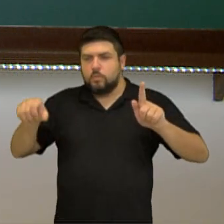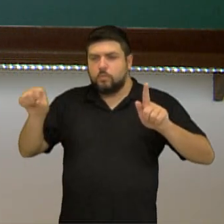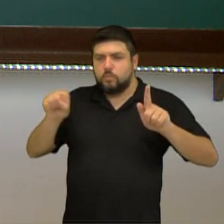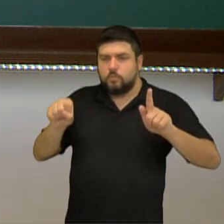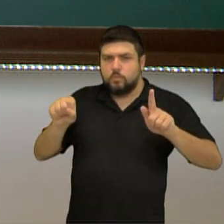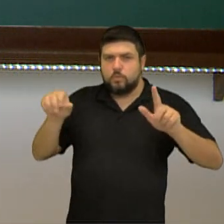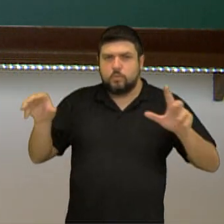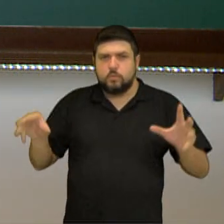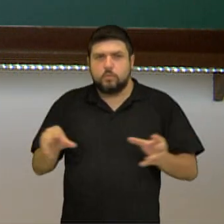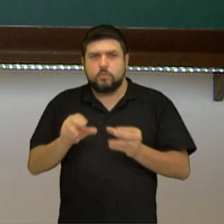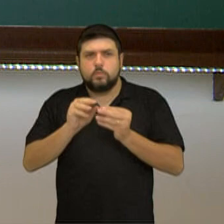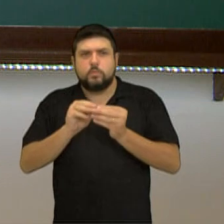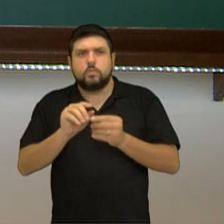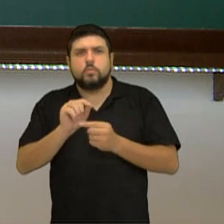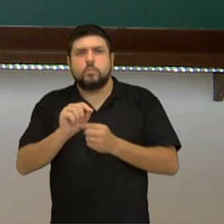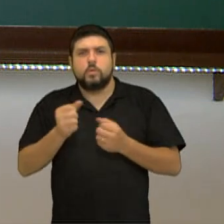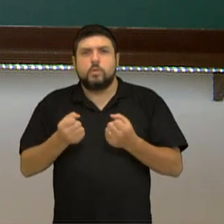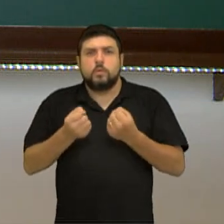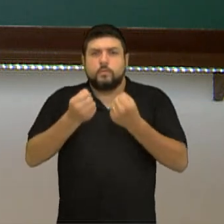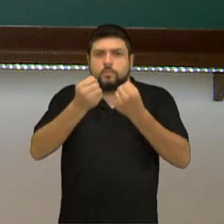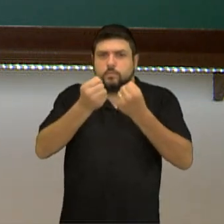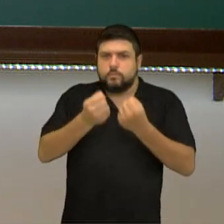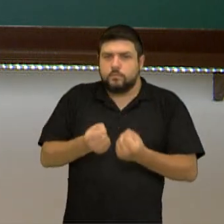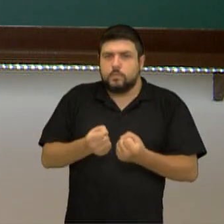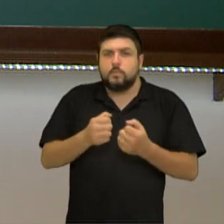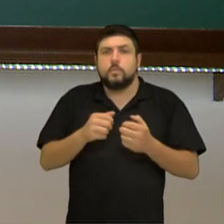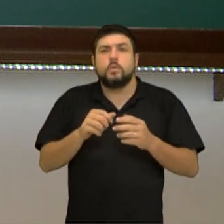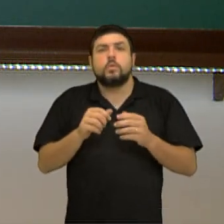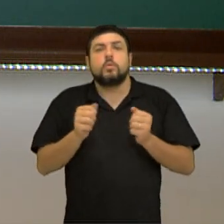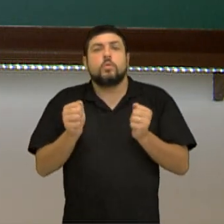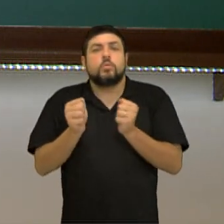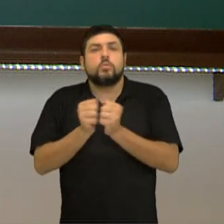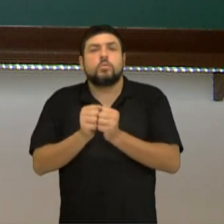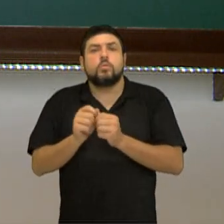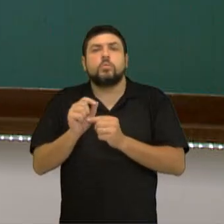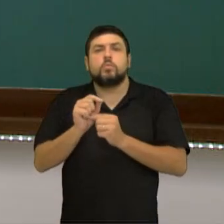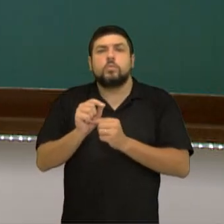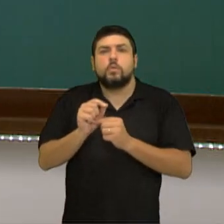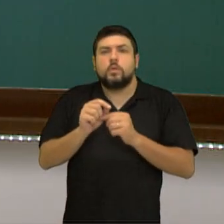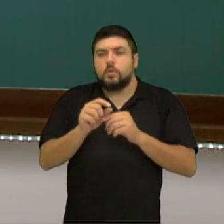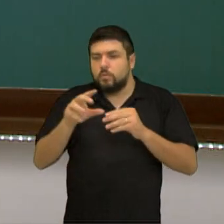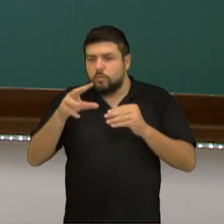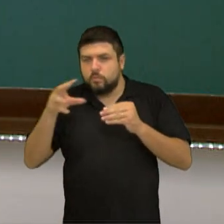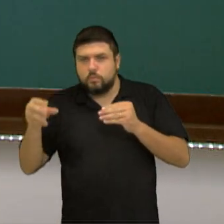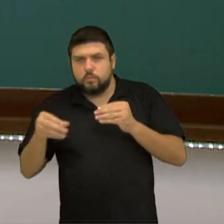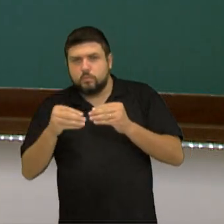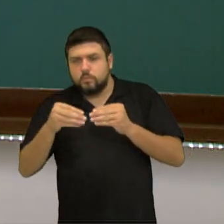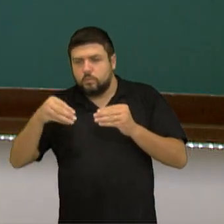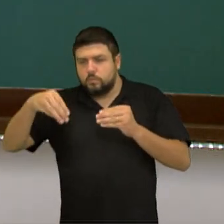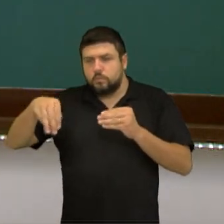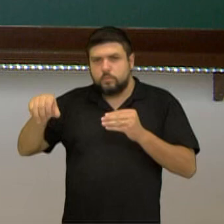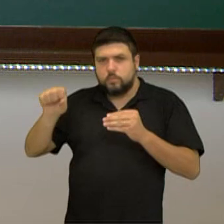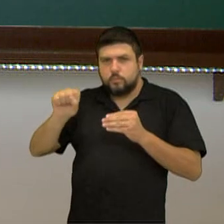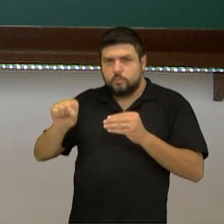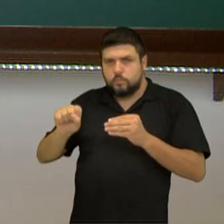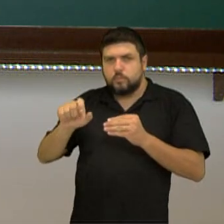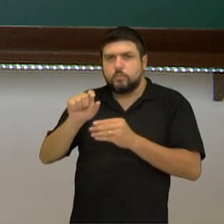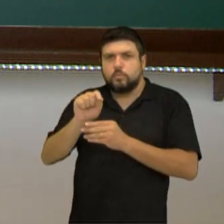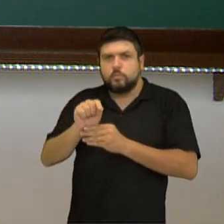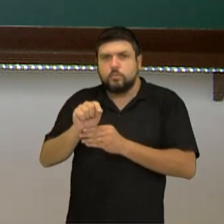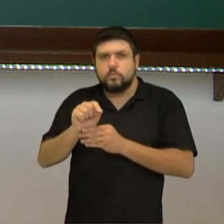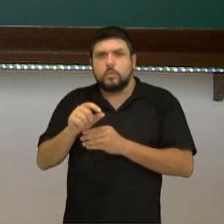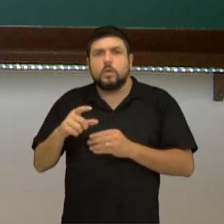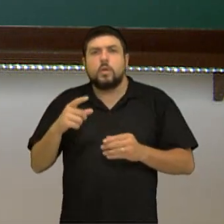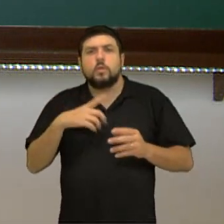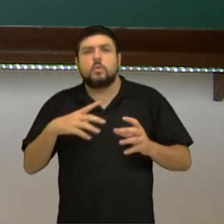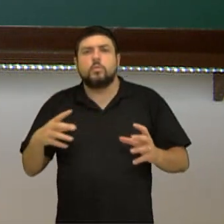unidade fundamental, que é a massa, junto com a unidade derivada, que nesse caso é o metro por segundo, você tem a quantidade de movimento,